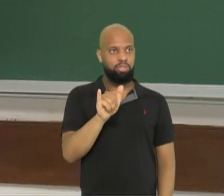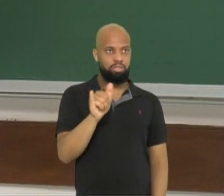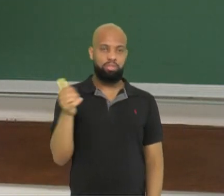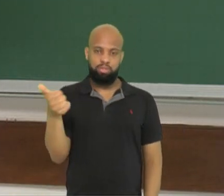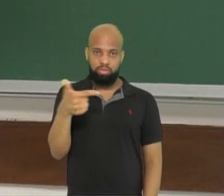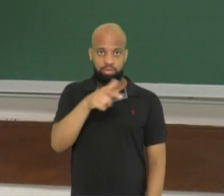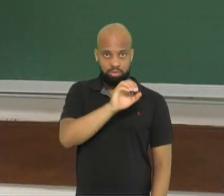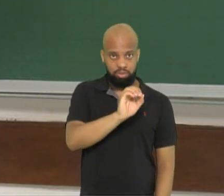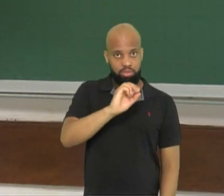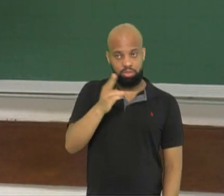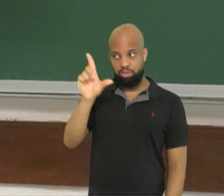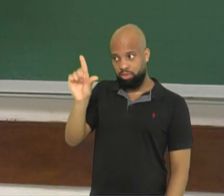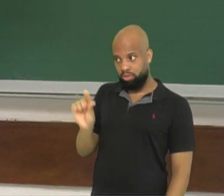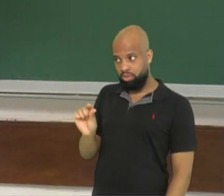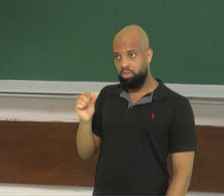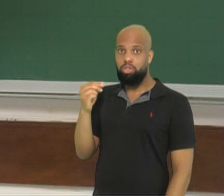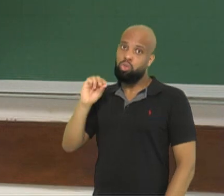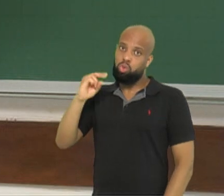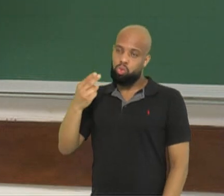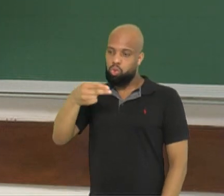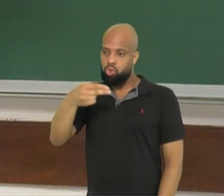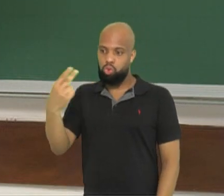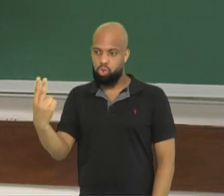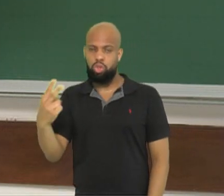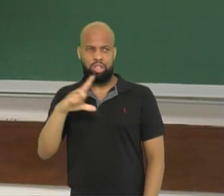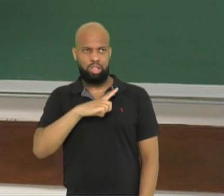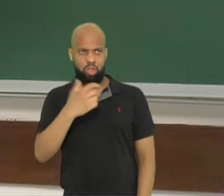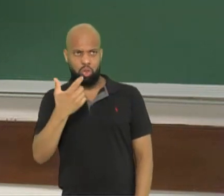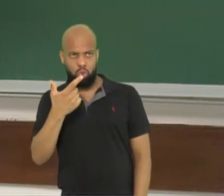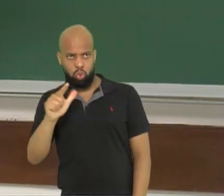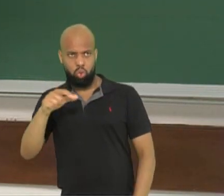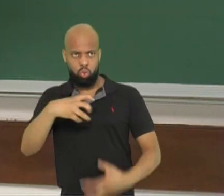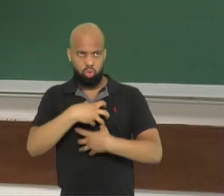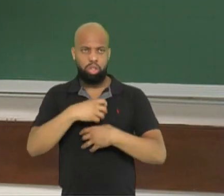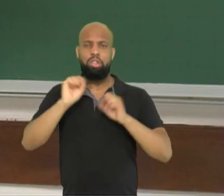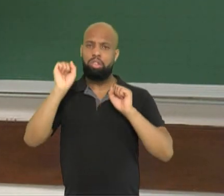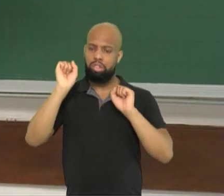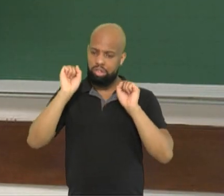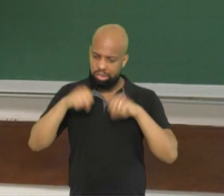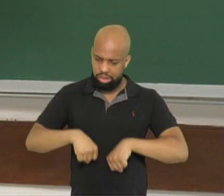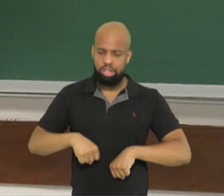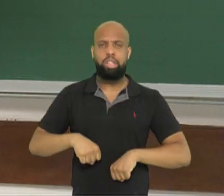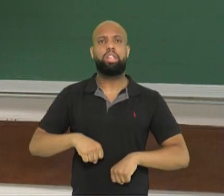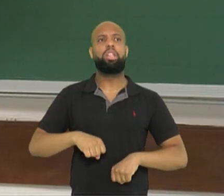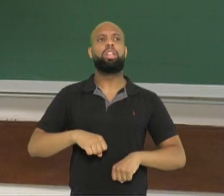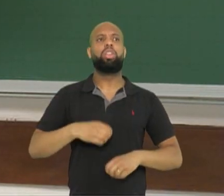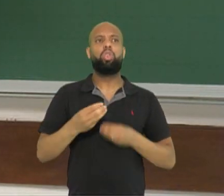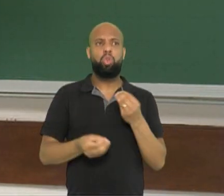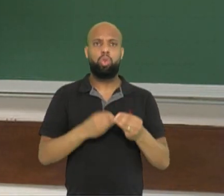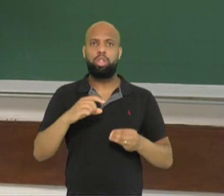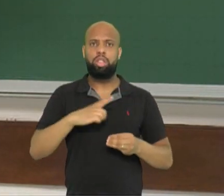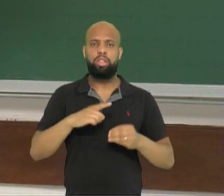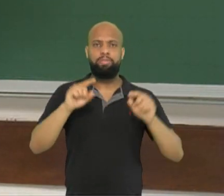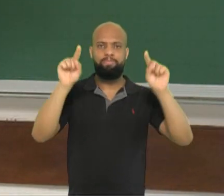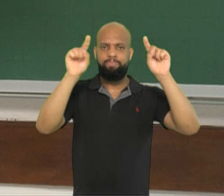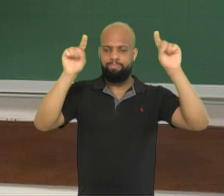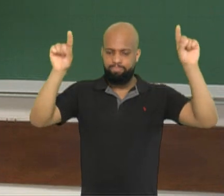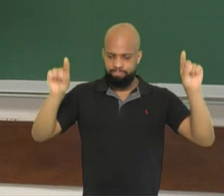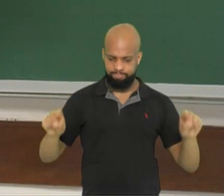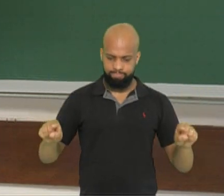0 e menor ou igual a 2. Professora, pode ter outra maneira de responder? Sim, só por intervalos, que é esse colchete aqui,